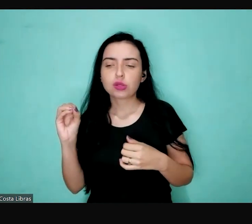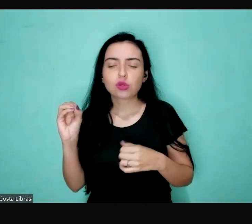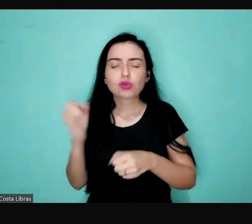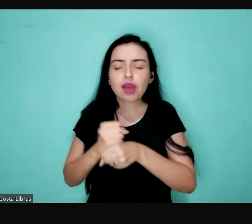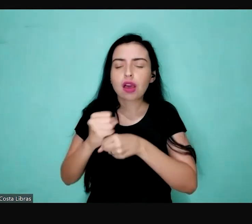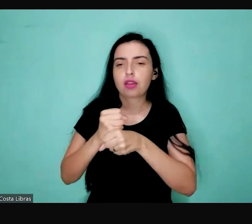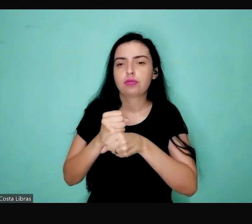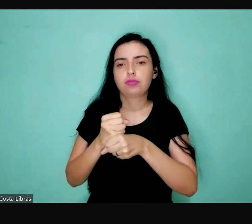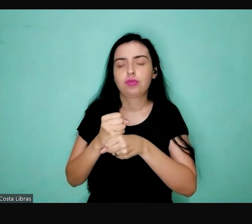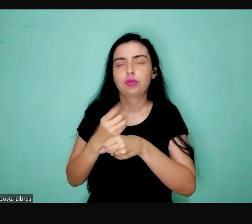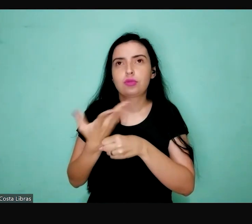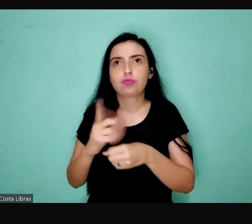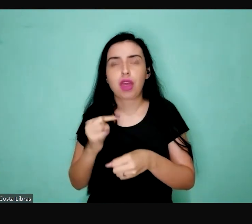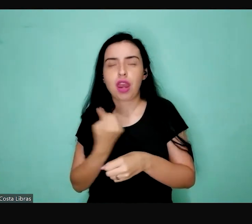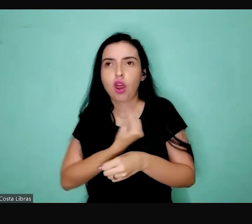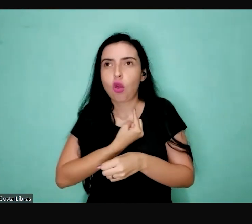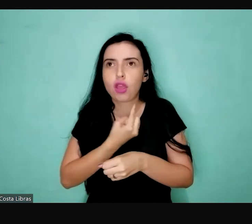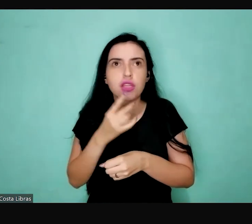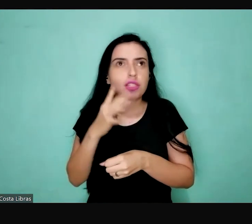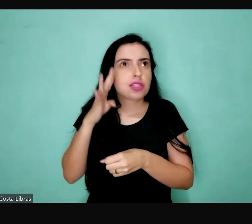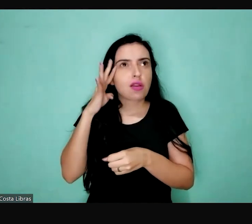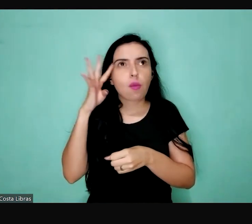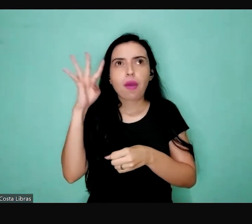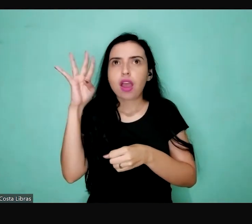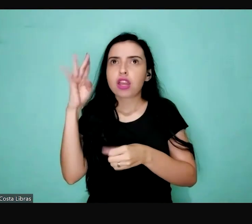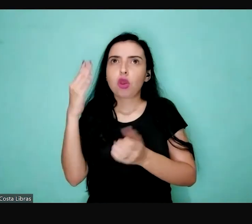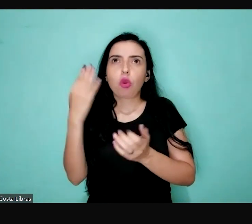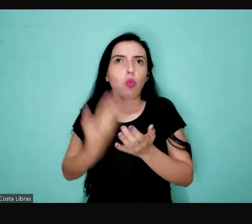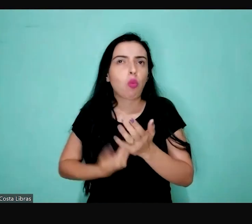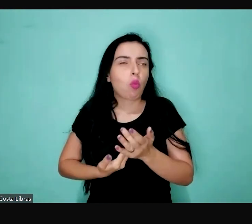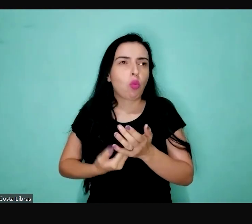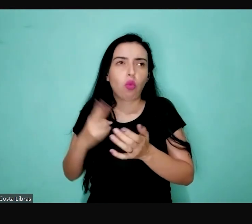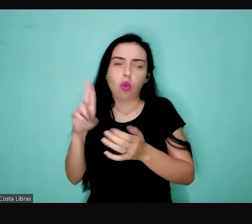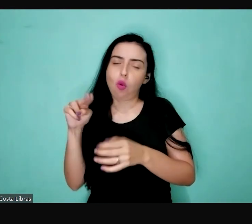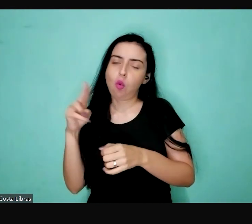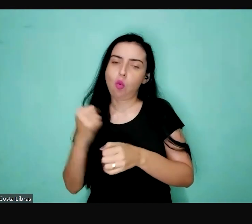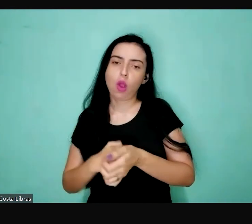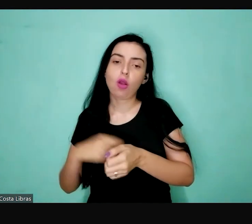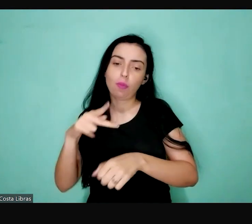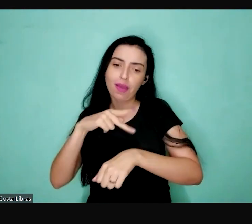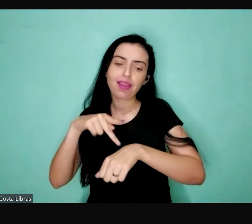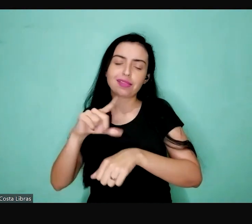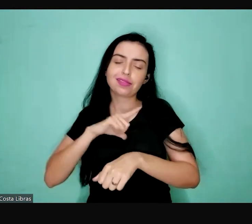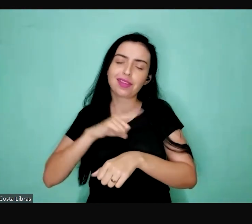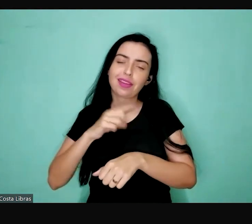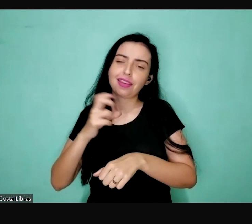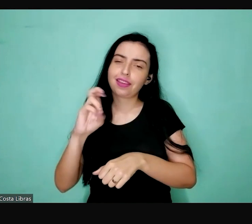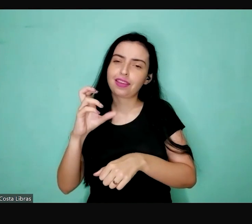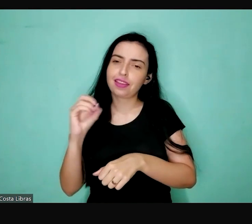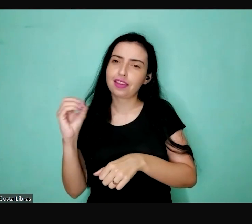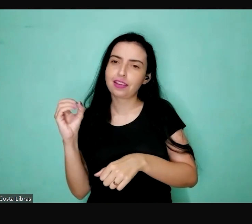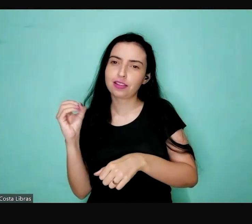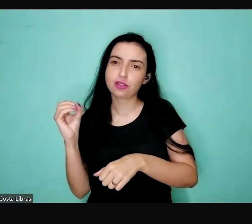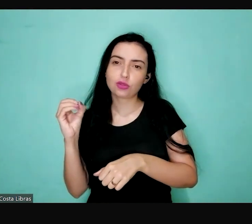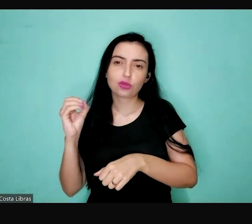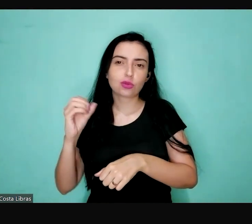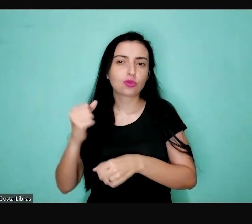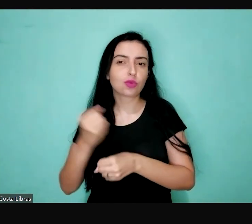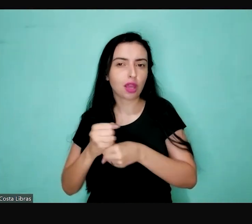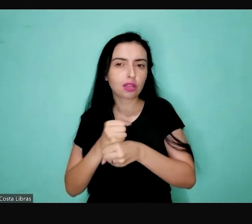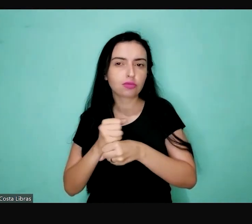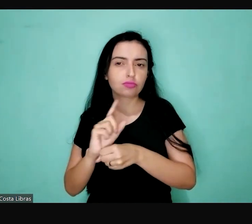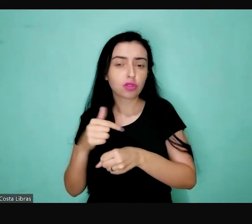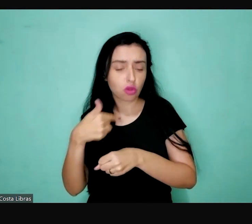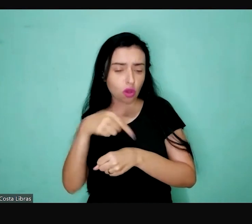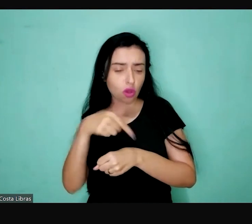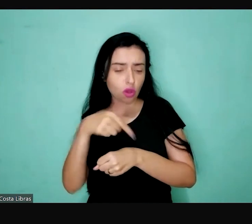é uma coisa inimaginável quando o nosso país tem 500 anos. Nós estamos aqui, professor, comemorando 35 anos de instalação